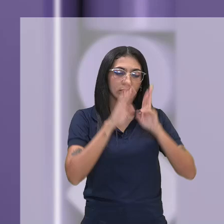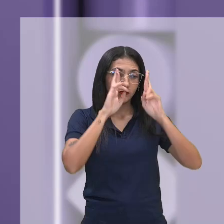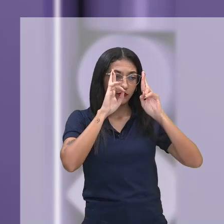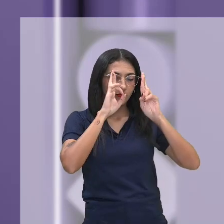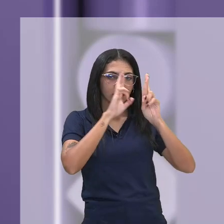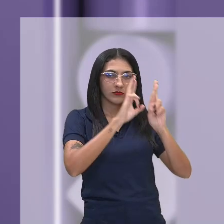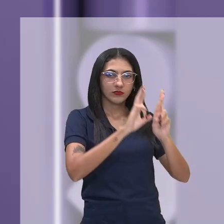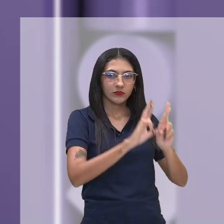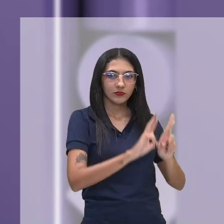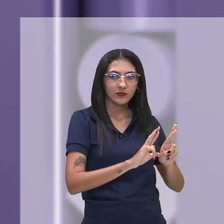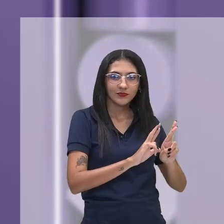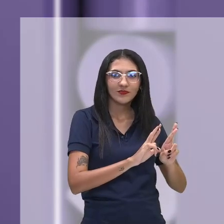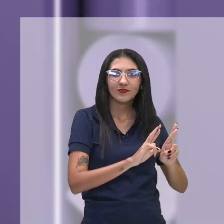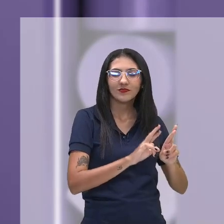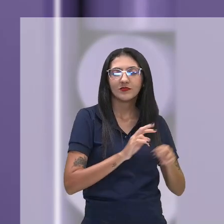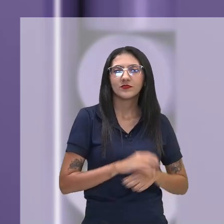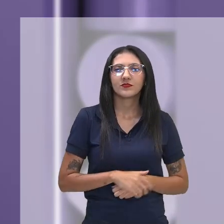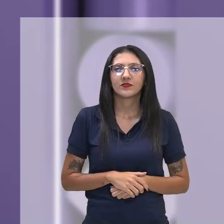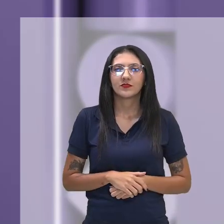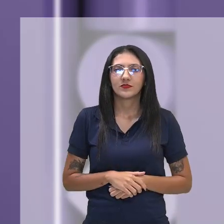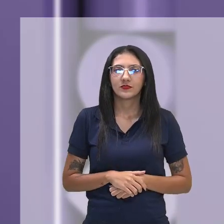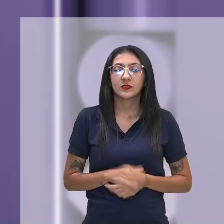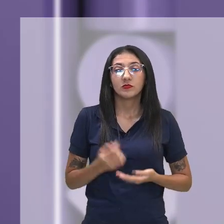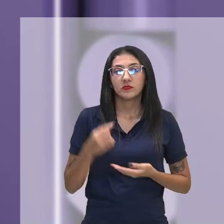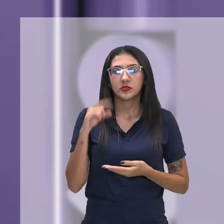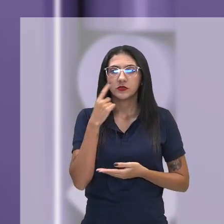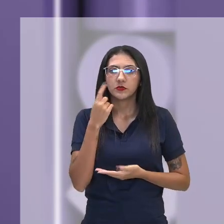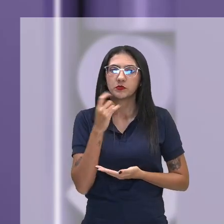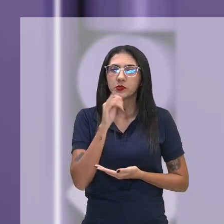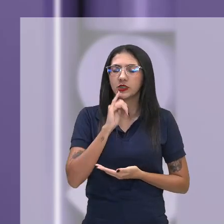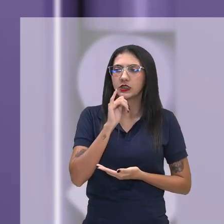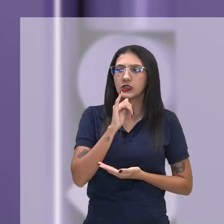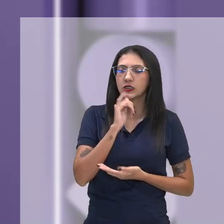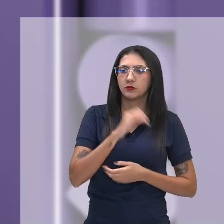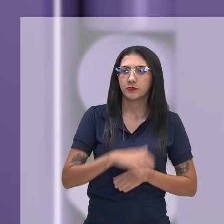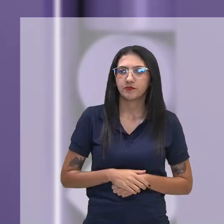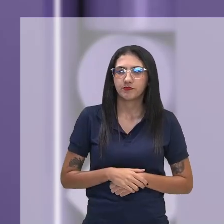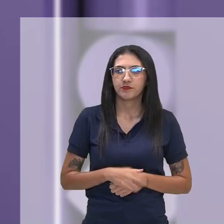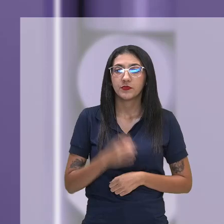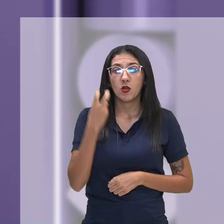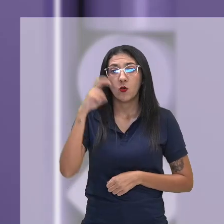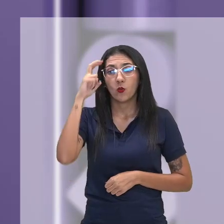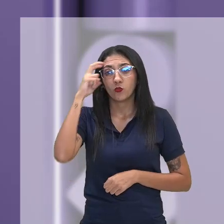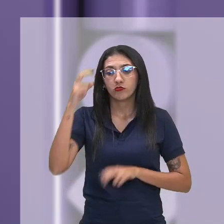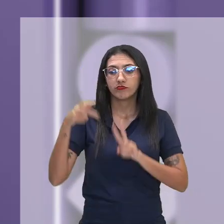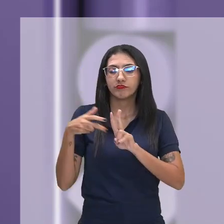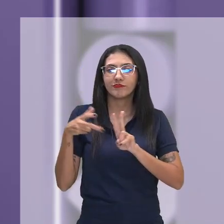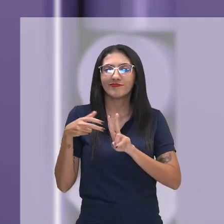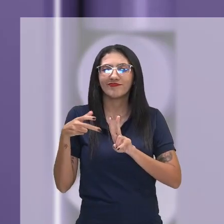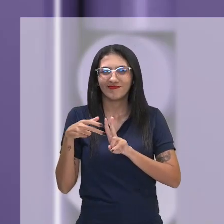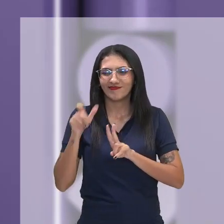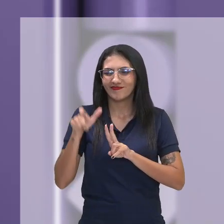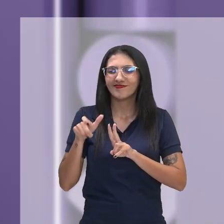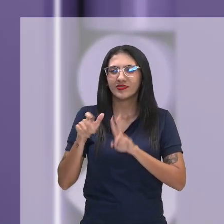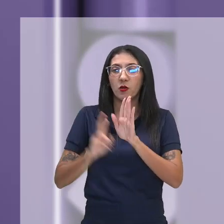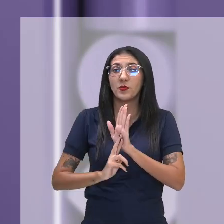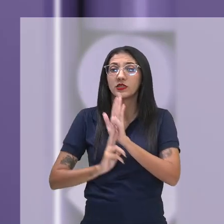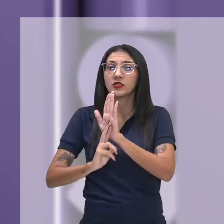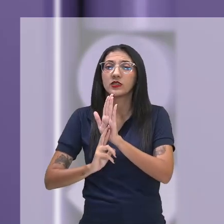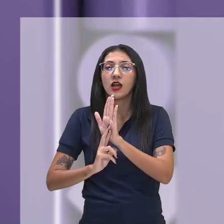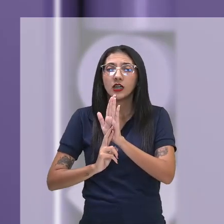respeitados. Você vê, por exemplo, nas culturas indígenas da Amazônia, que o cacique, o